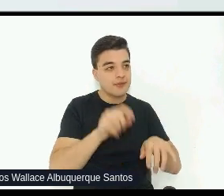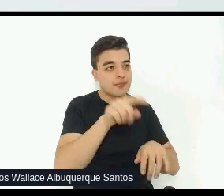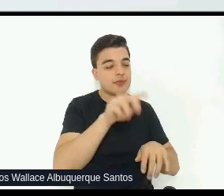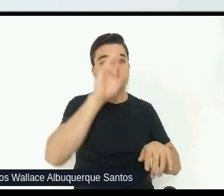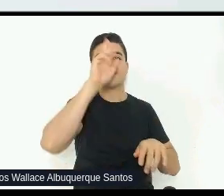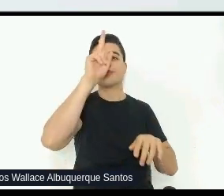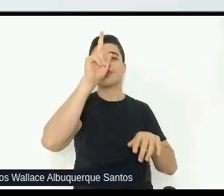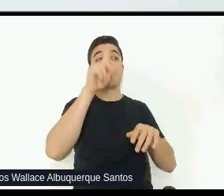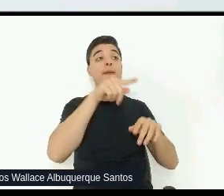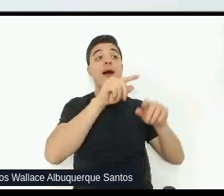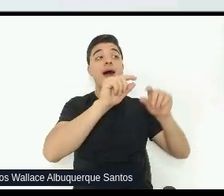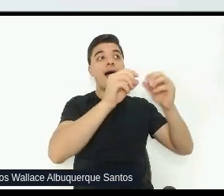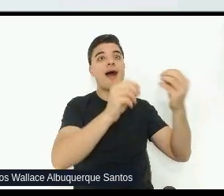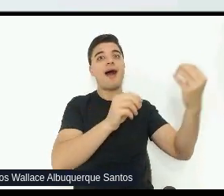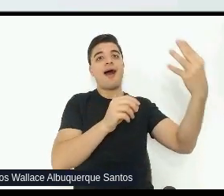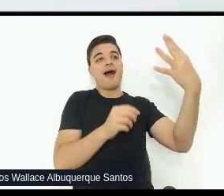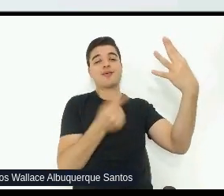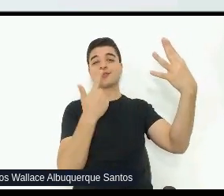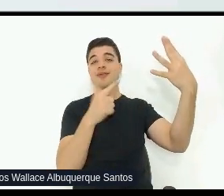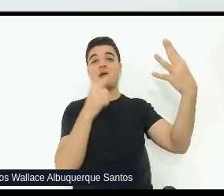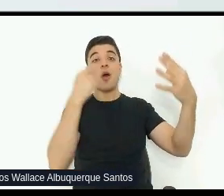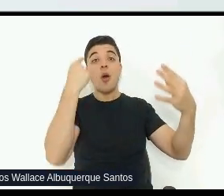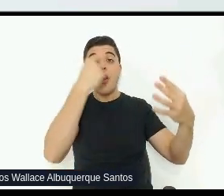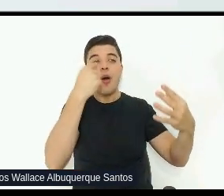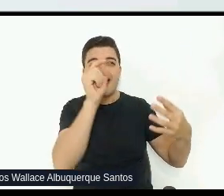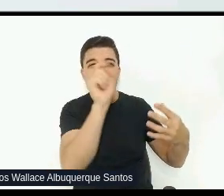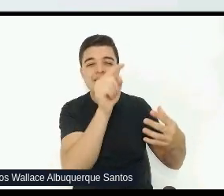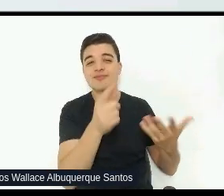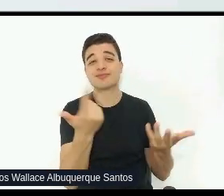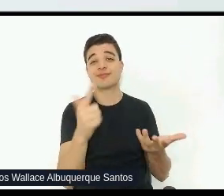mesma coisa, acha que está digitando a mesma coisa 5 vezes,